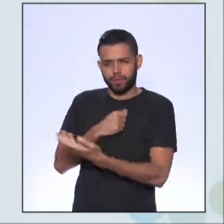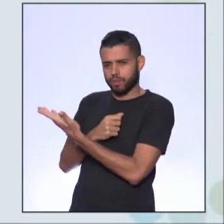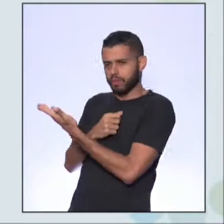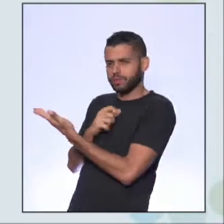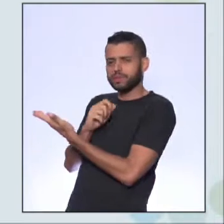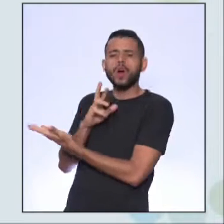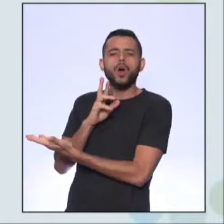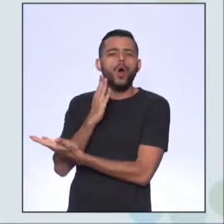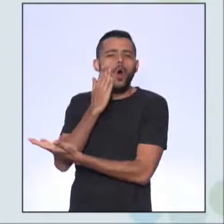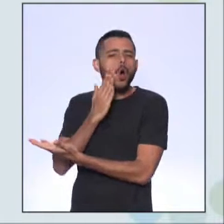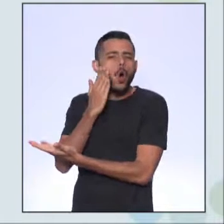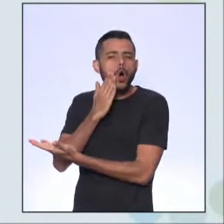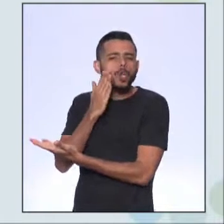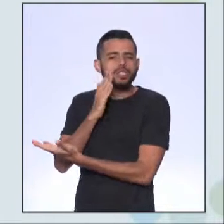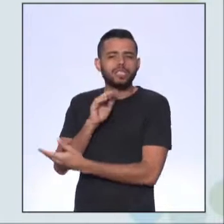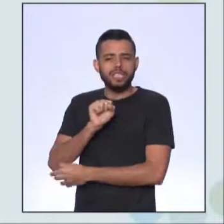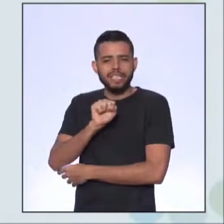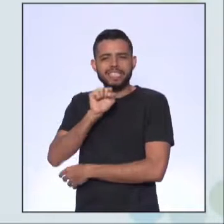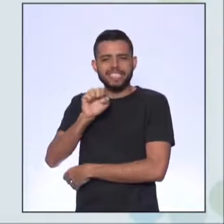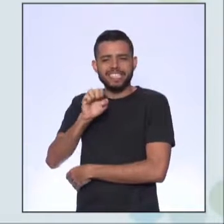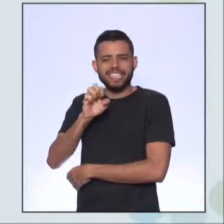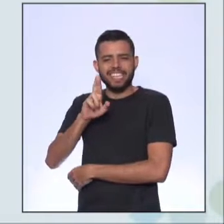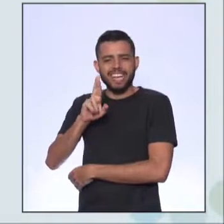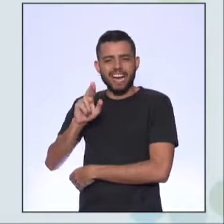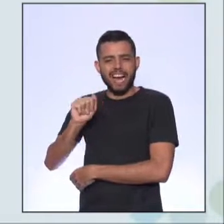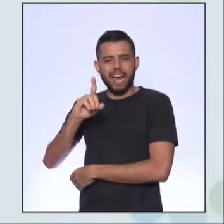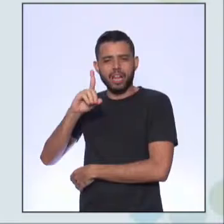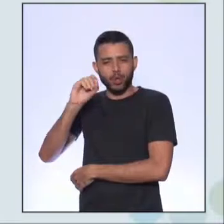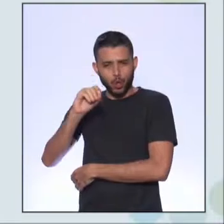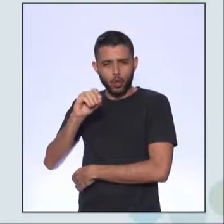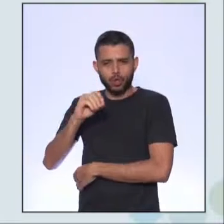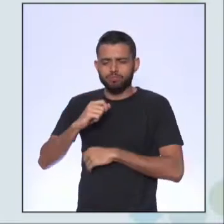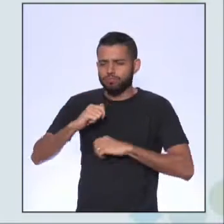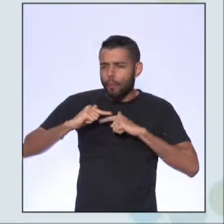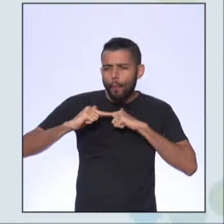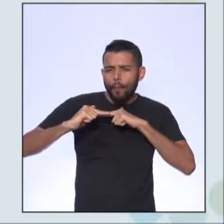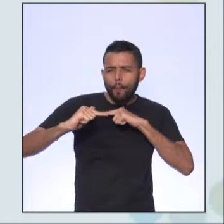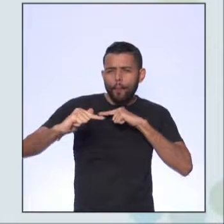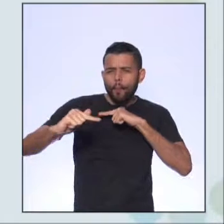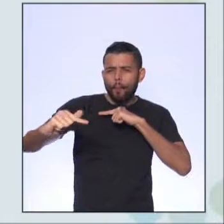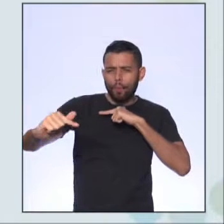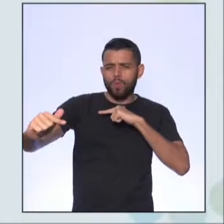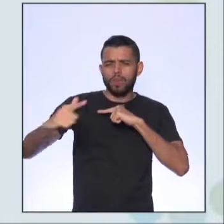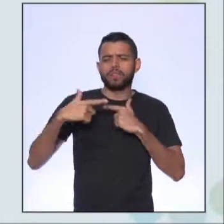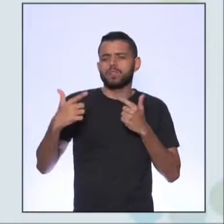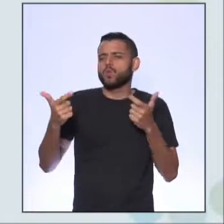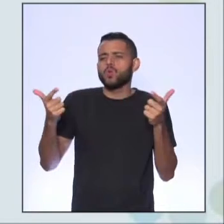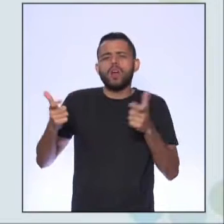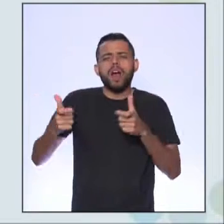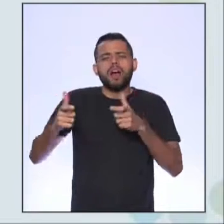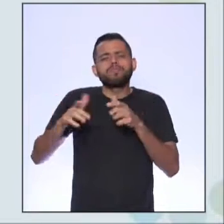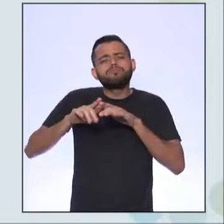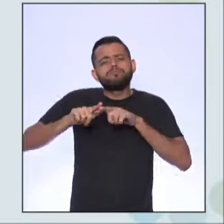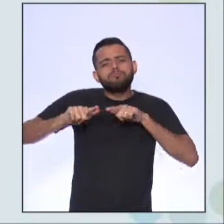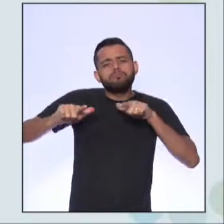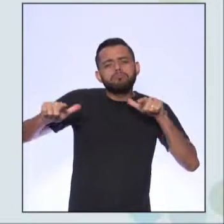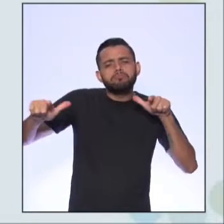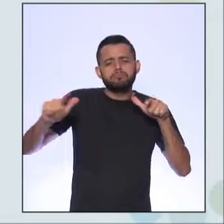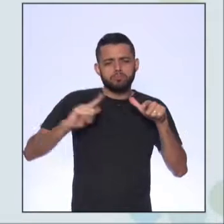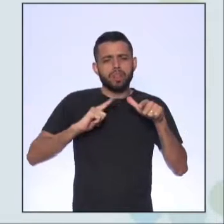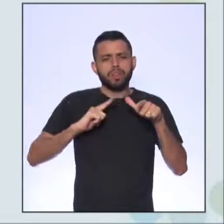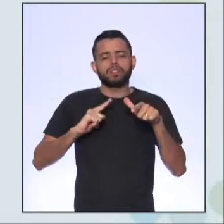vocês, eu tenho cerrado. No cerrado eu posso ter o campo cerrado, que é uma região mais aberta. Eu posso ter